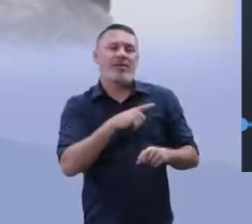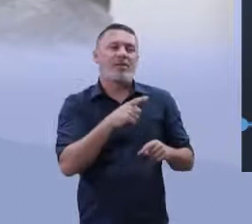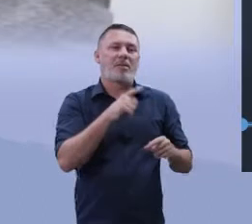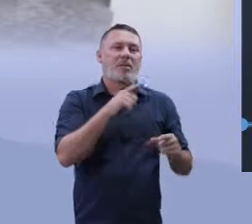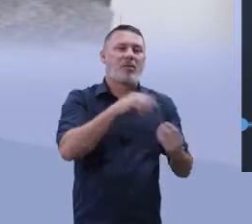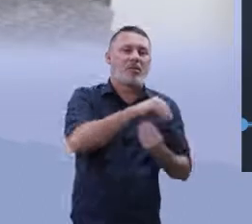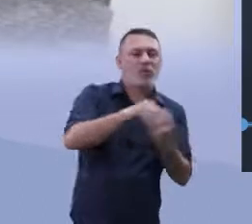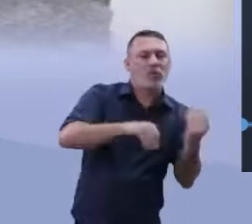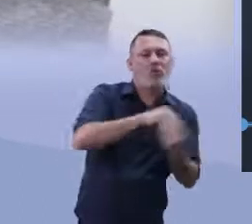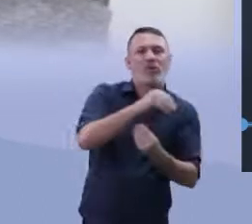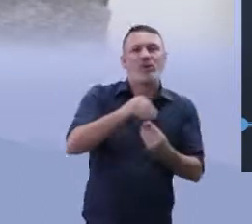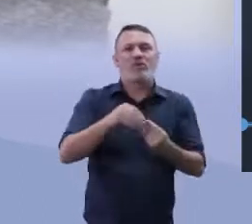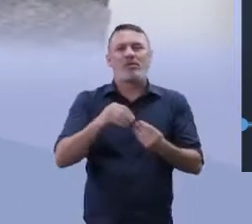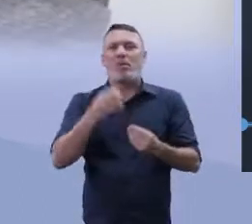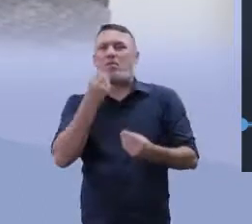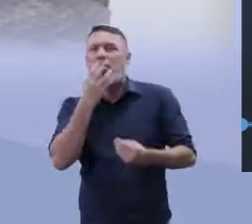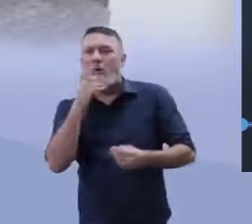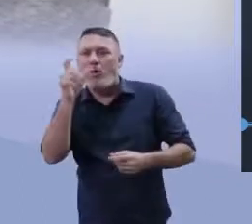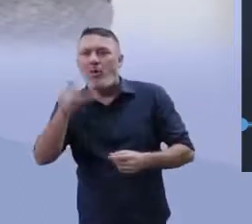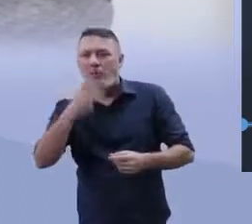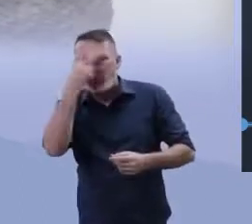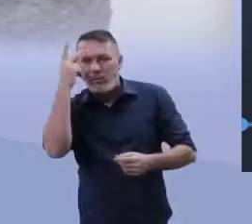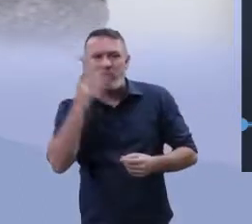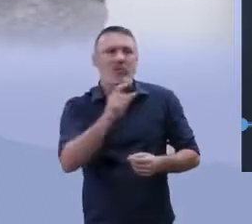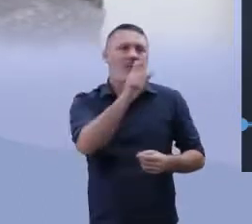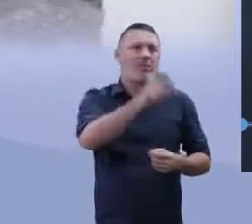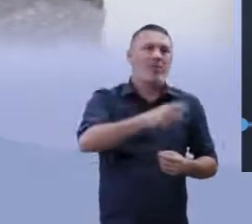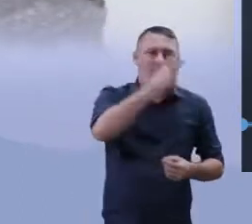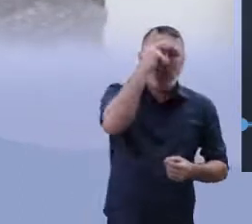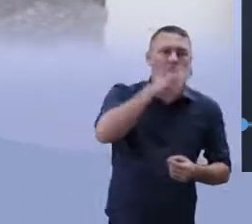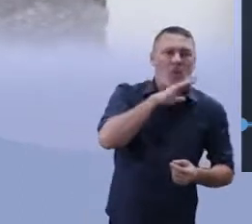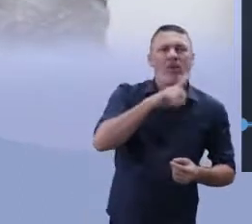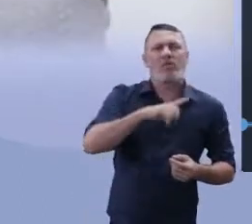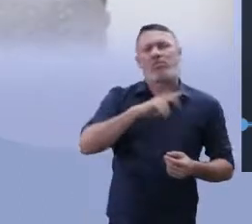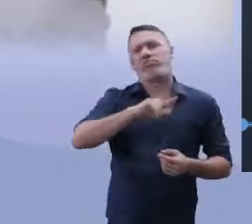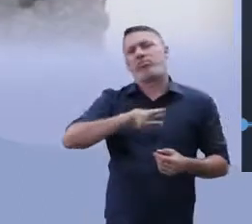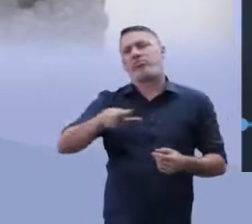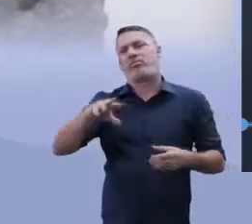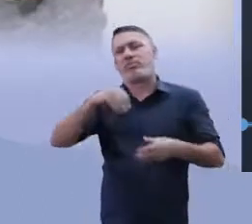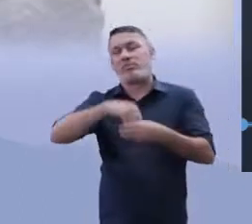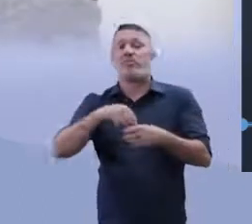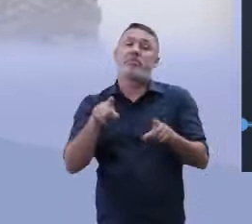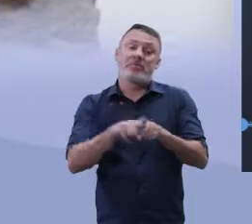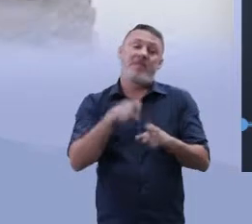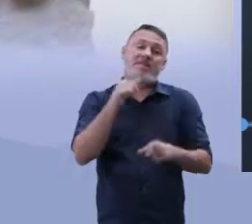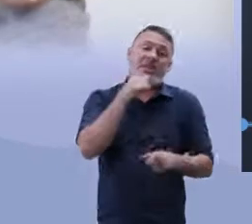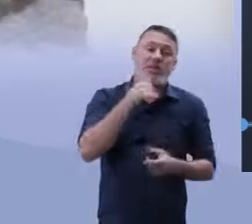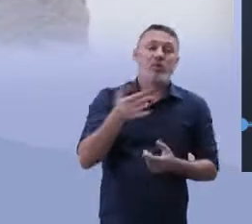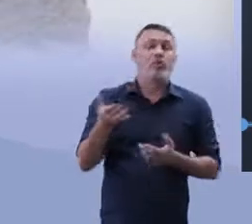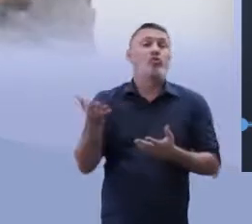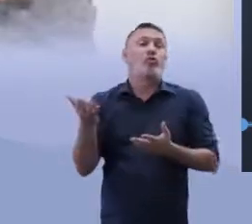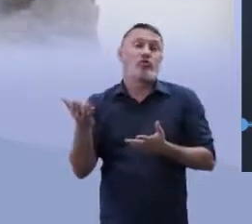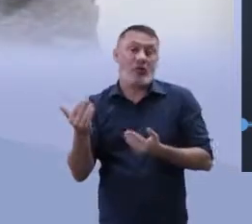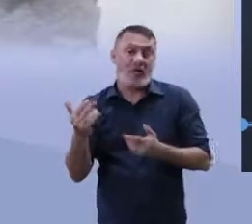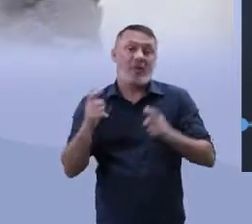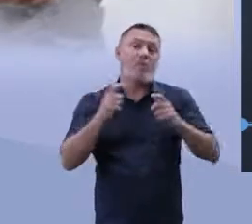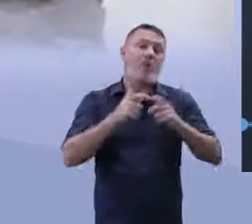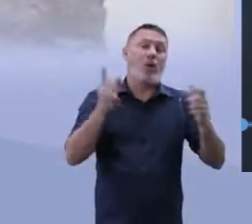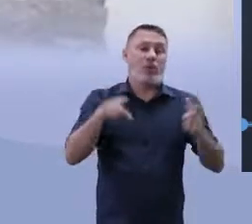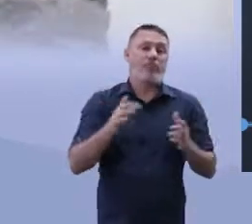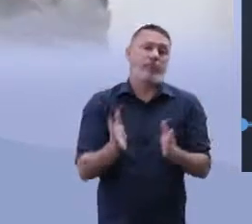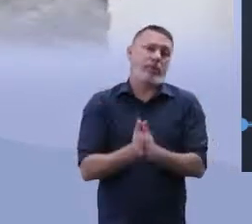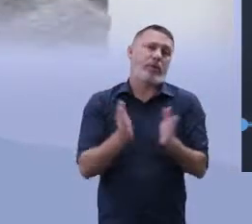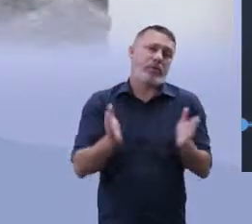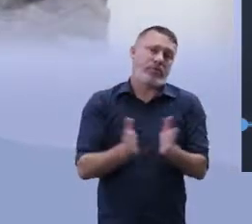tudo misturado aqui. E nós temos especialmente, infelizmente, os jovens mais